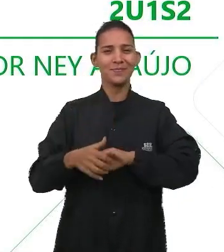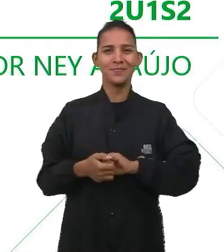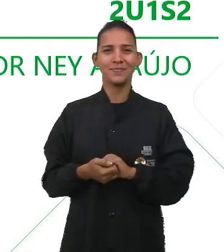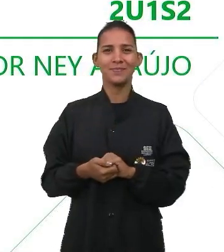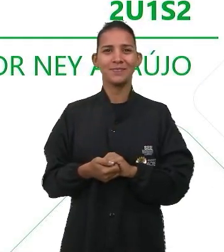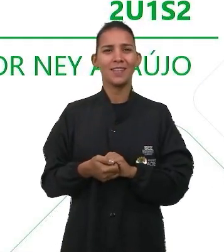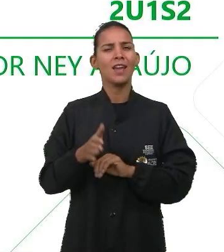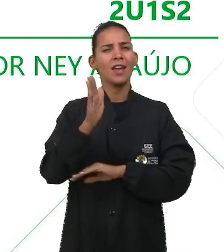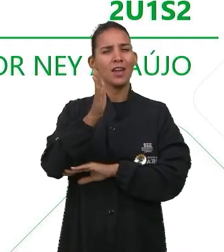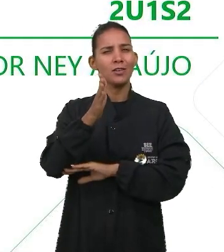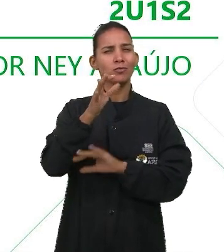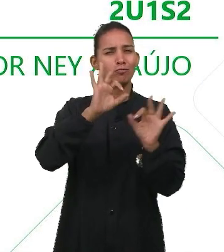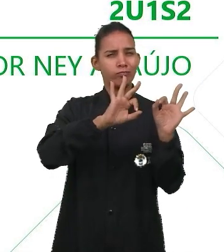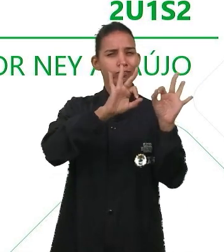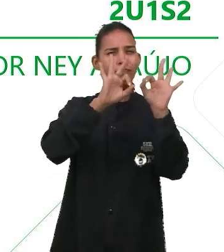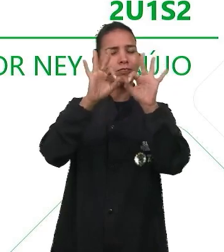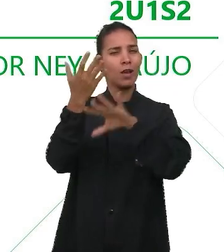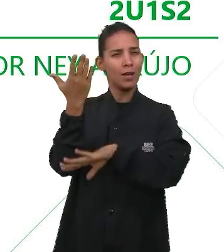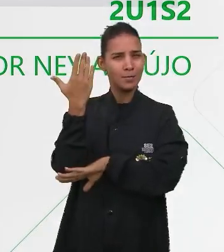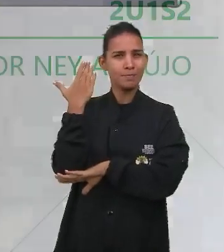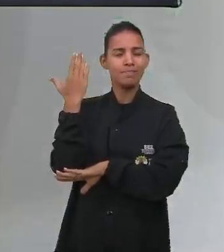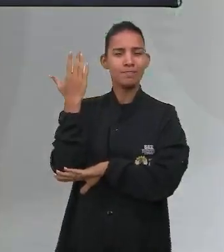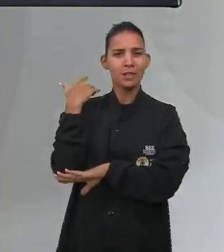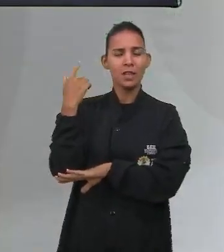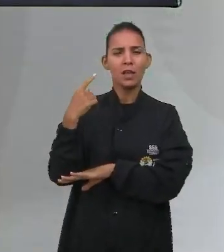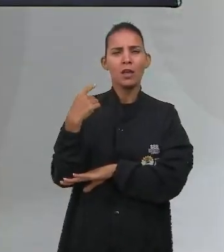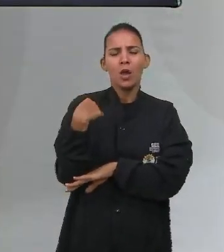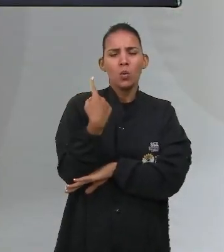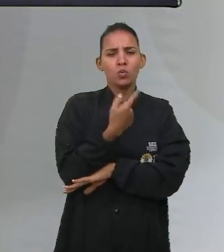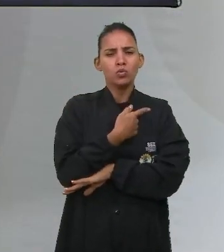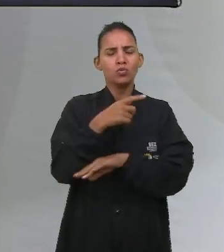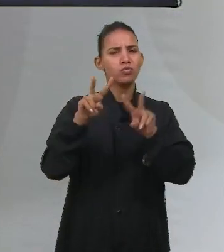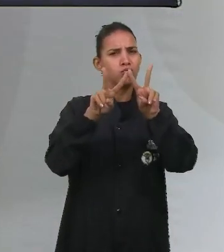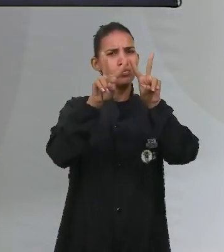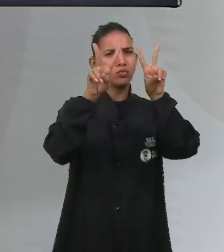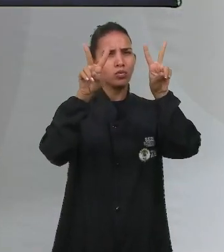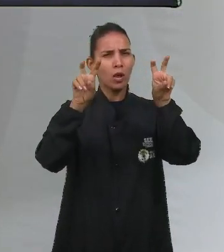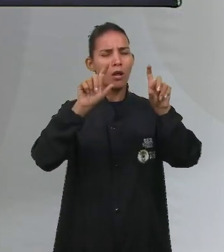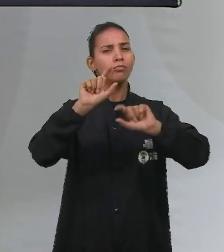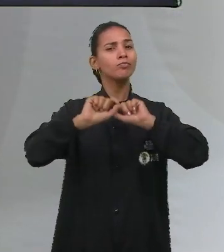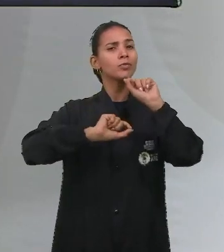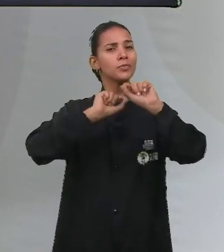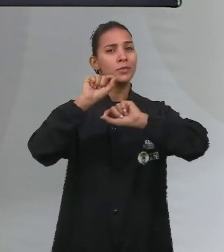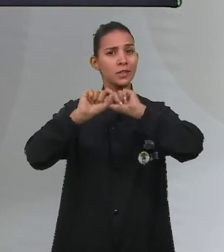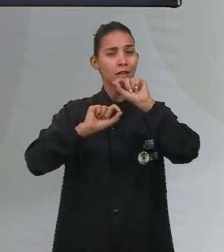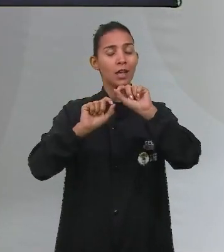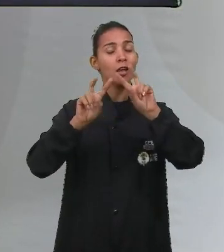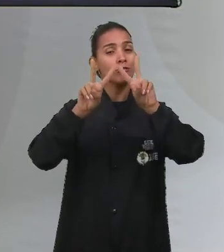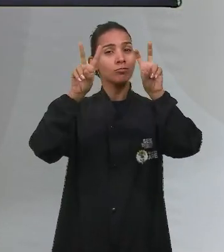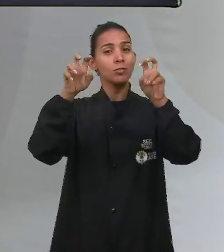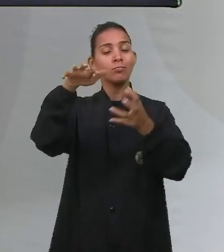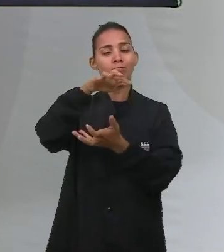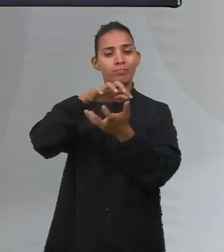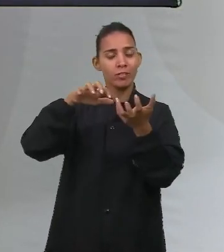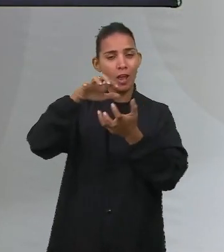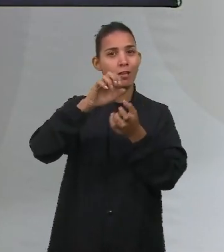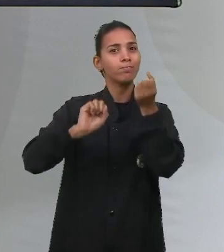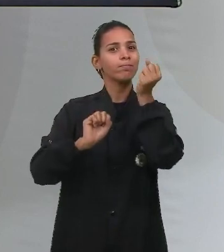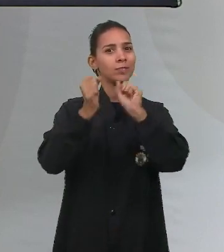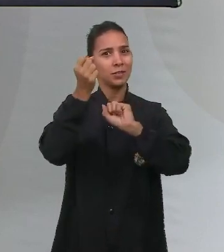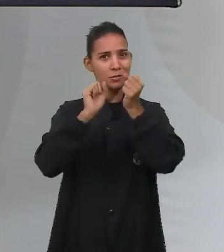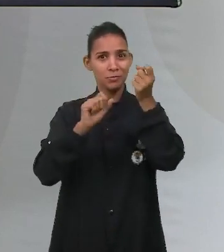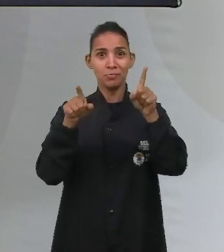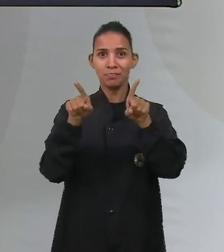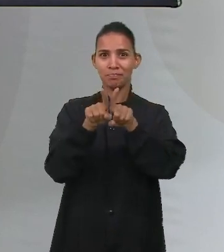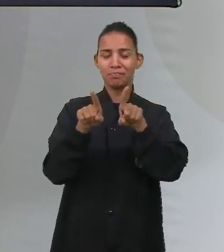uma videoaula anterior em que nós tratamos a respeito da Revolução Industrial, que